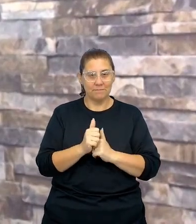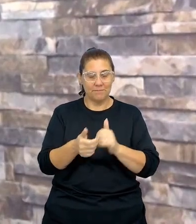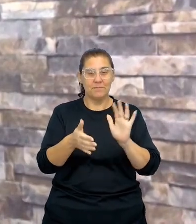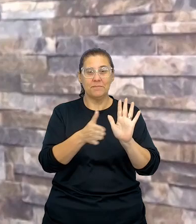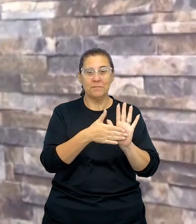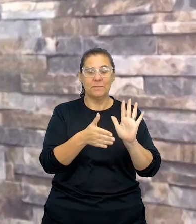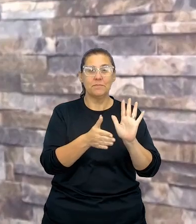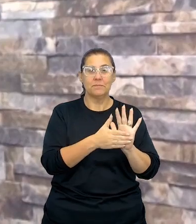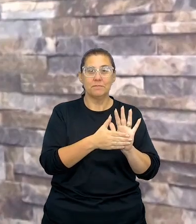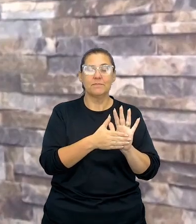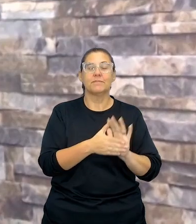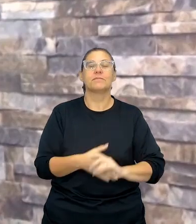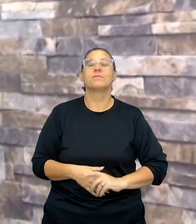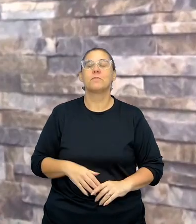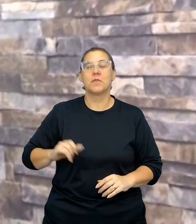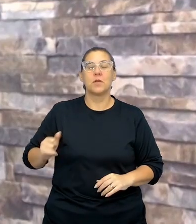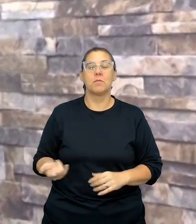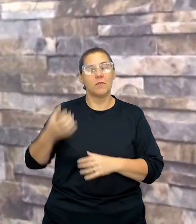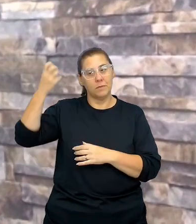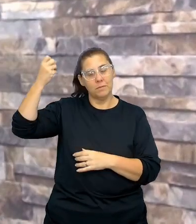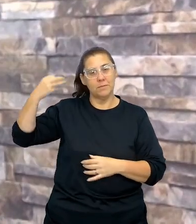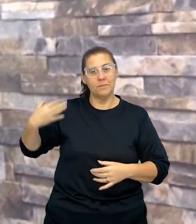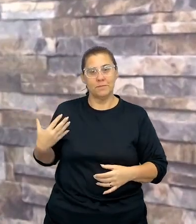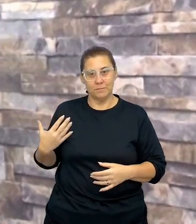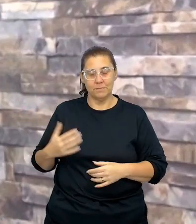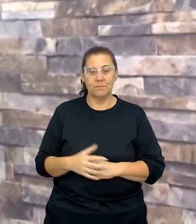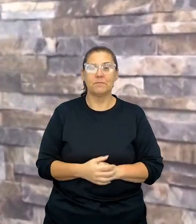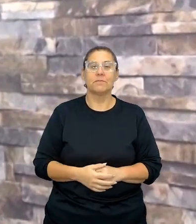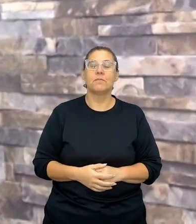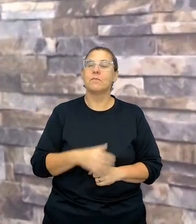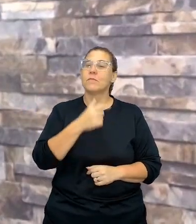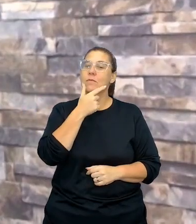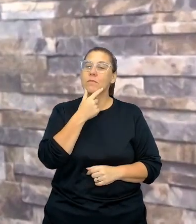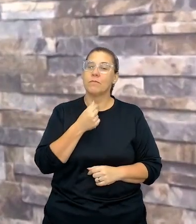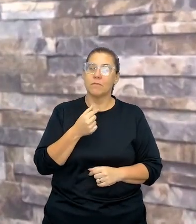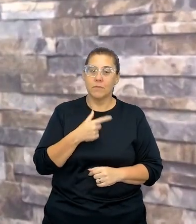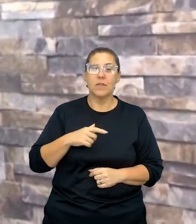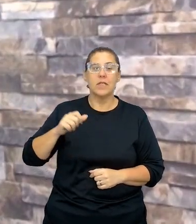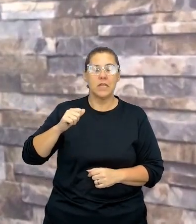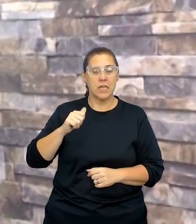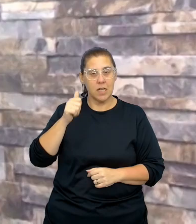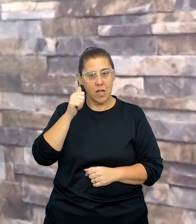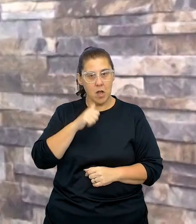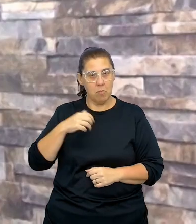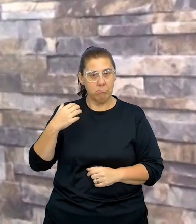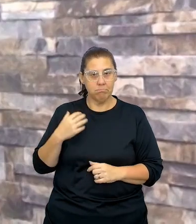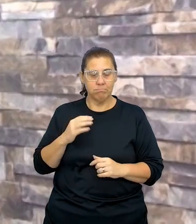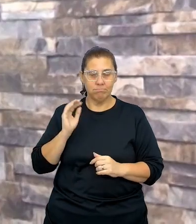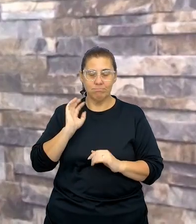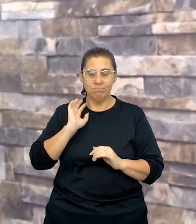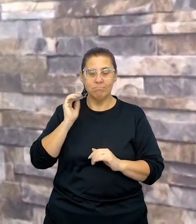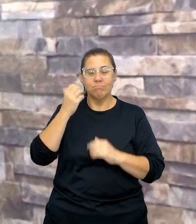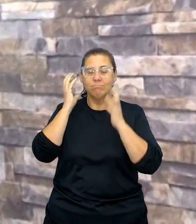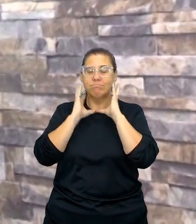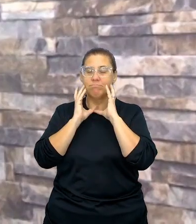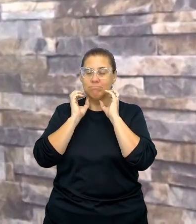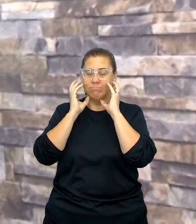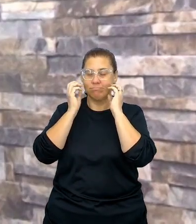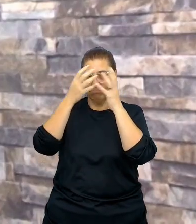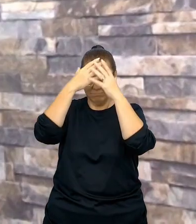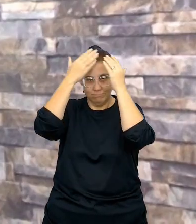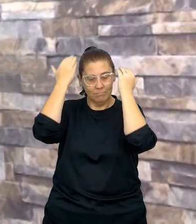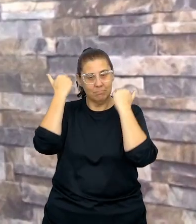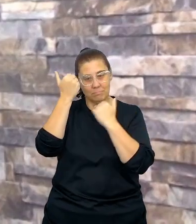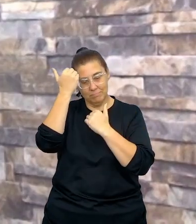proposta, também aproveito para fazer minha autodescrição. Então, eu sou homem, tenho cabelos curtos, uso barba, tanto os